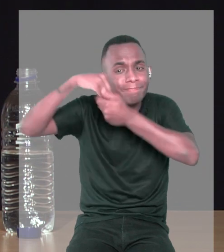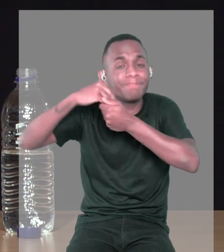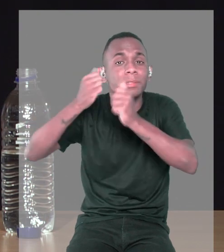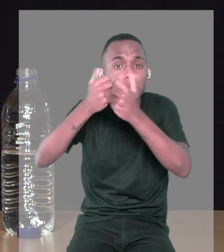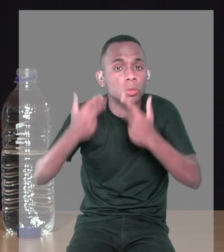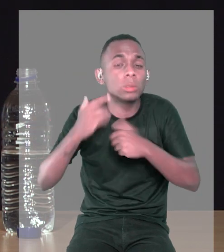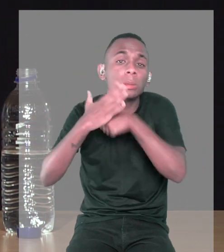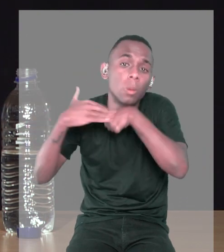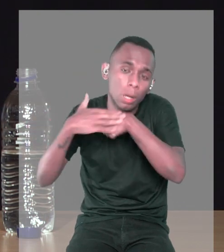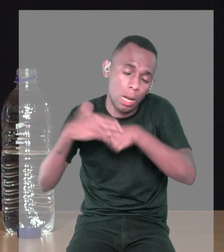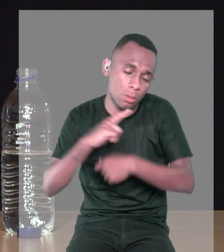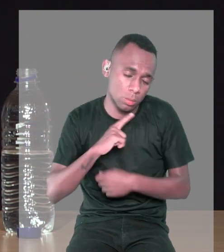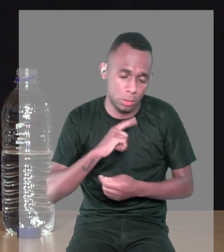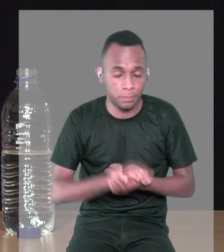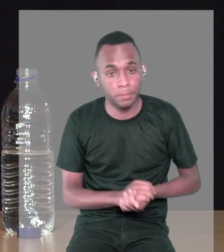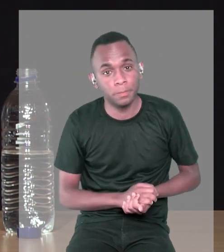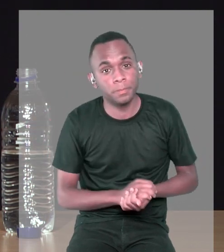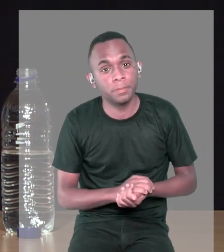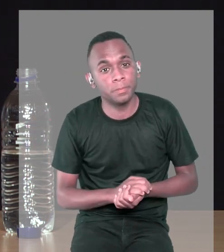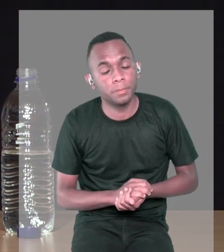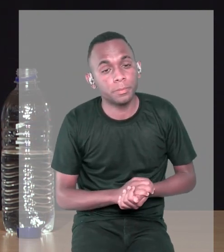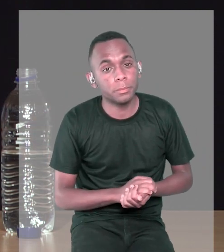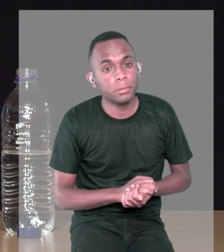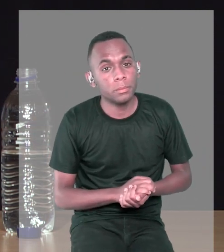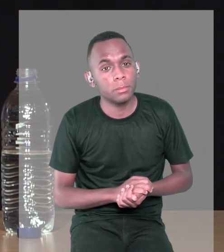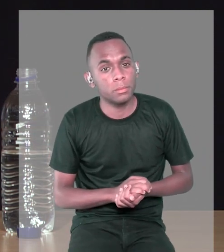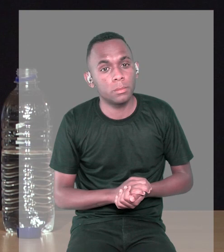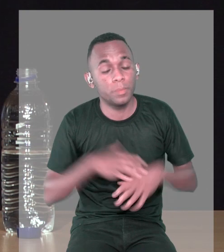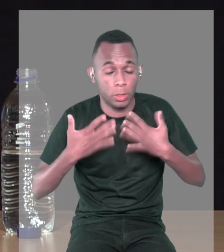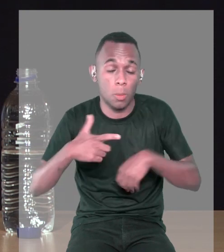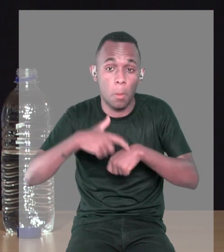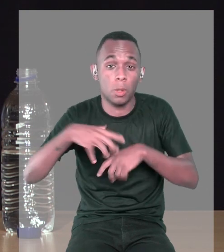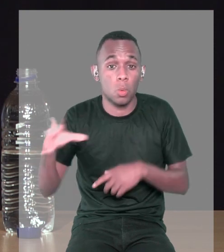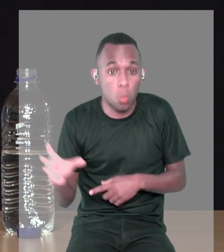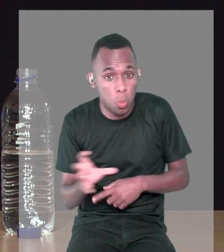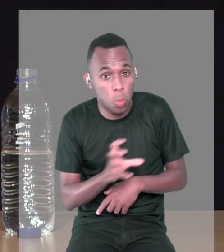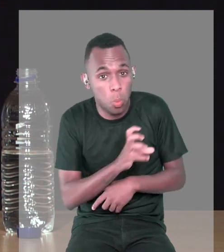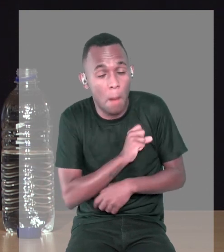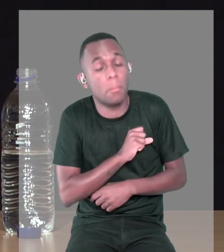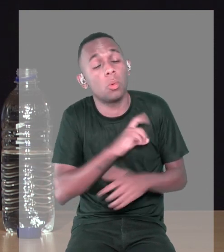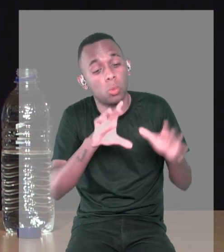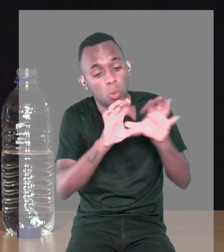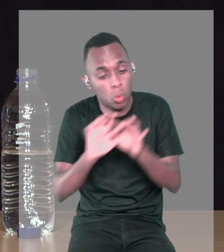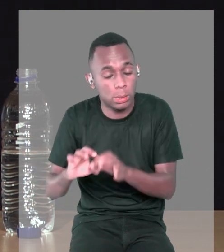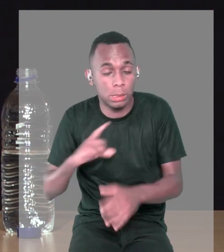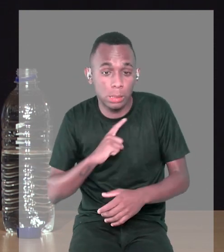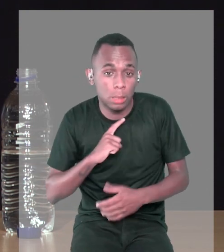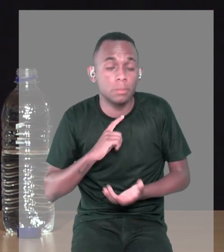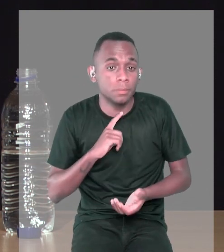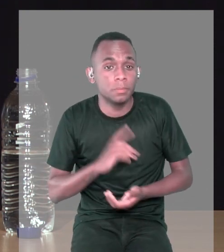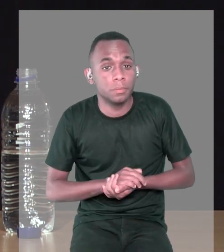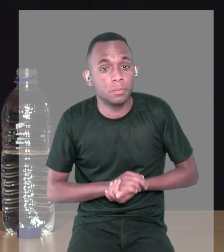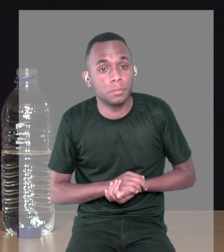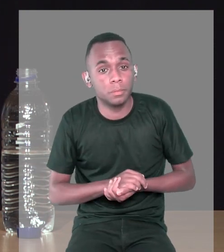amor comparece nesse contexto, eu até diria, seria importante até dizer que esse amor e a